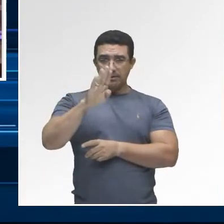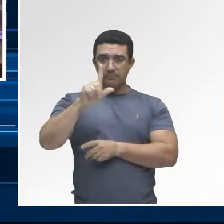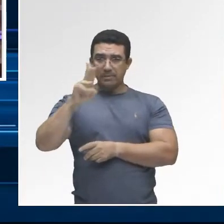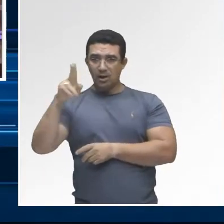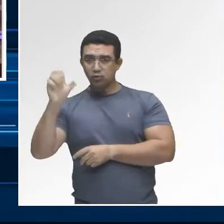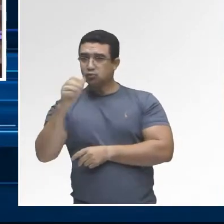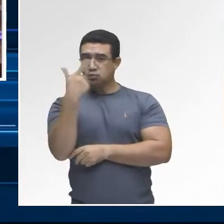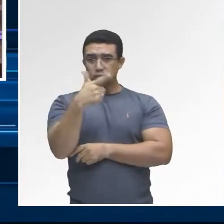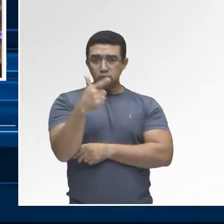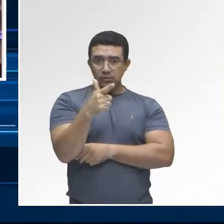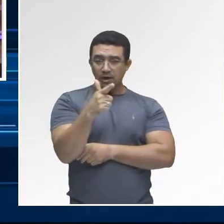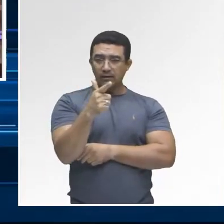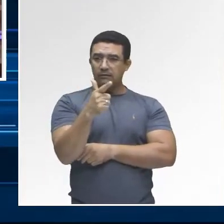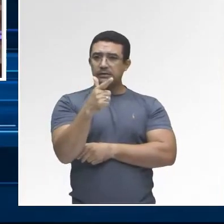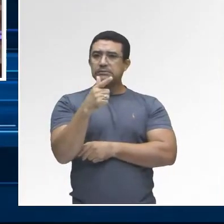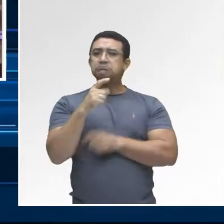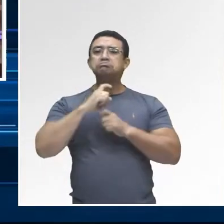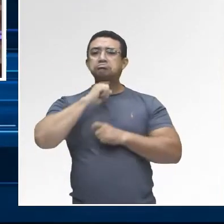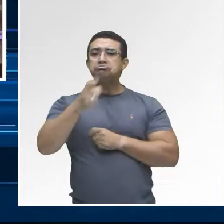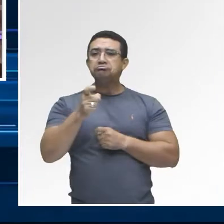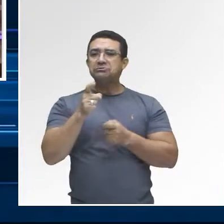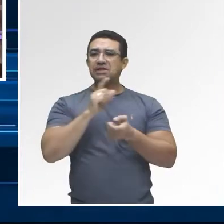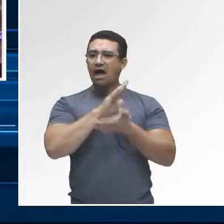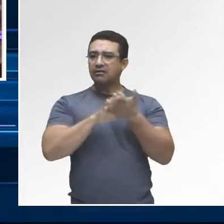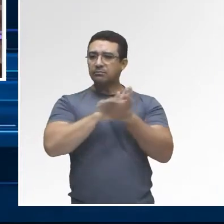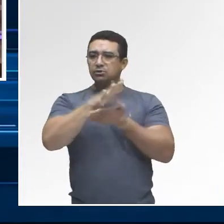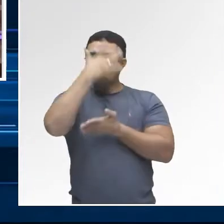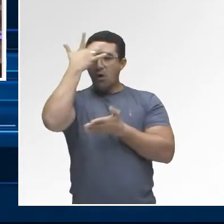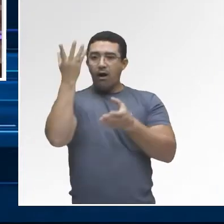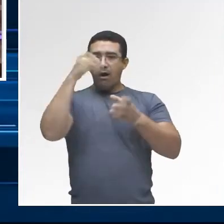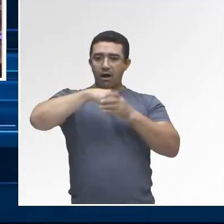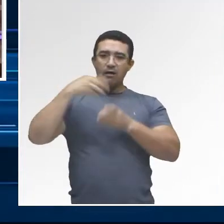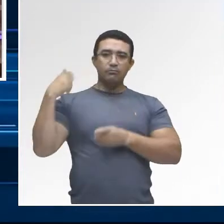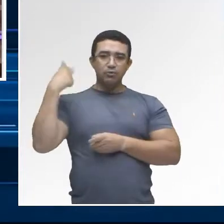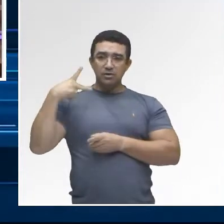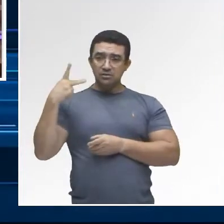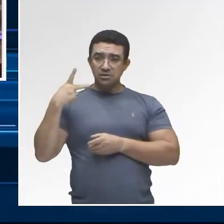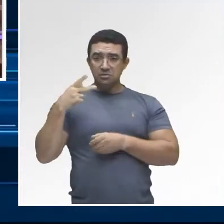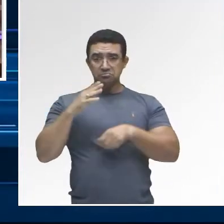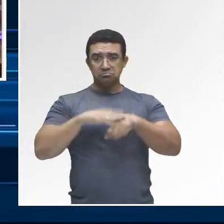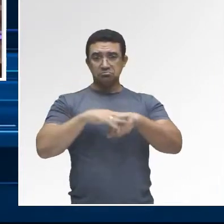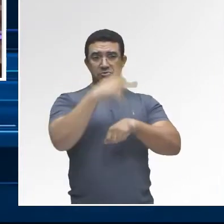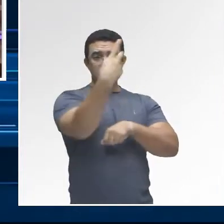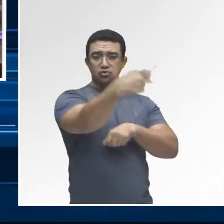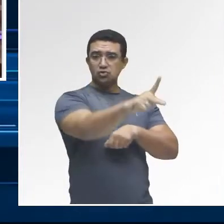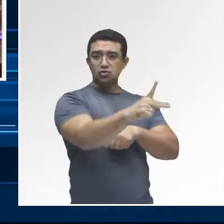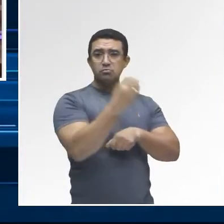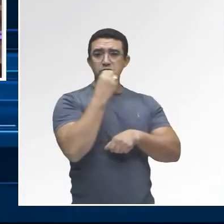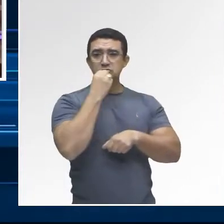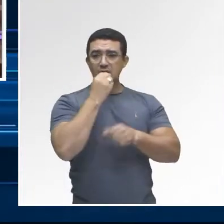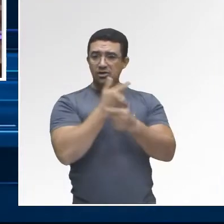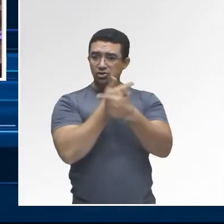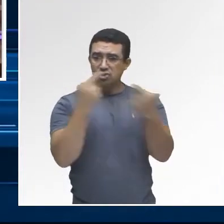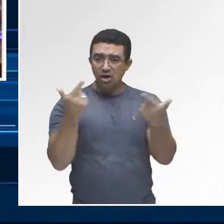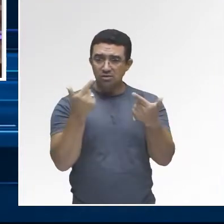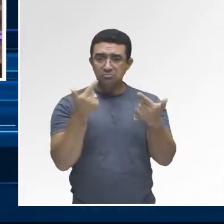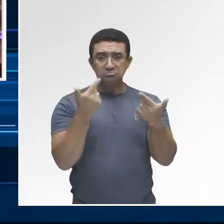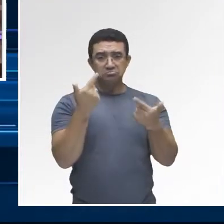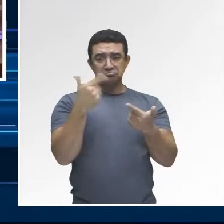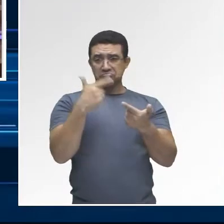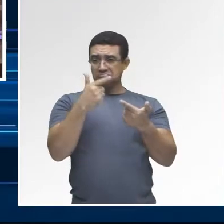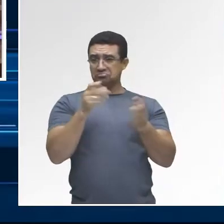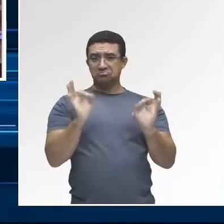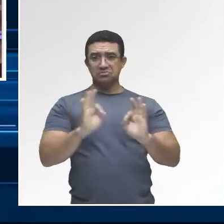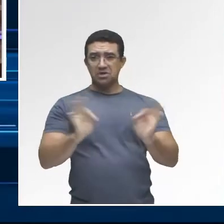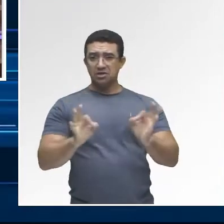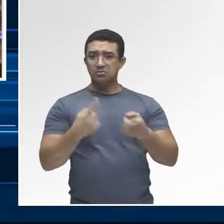vai afetar diretamente aí os seus privilégios, as suas conquistas, vai deixar sempre os plebeus numa classe secundária